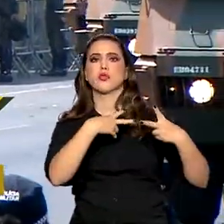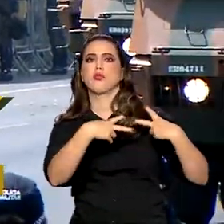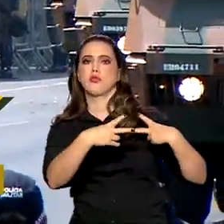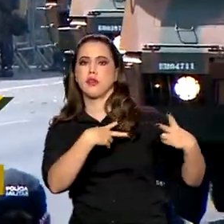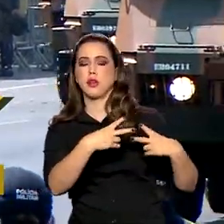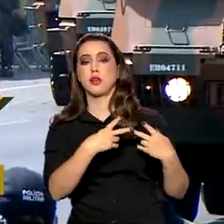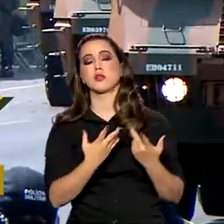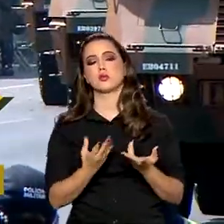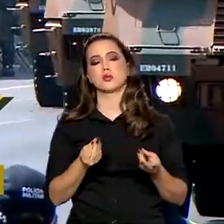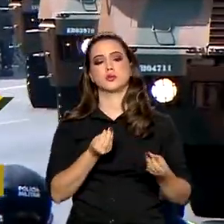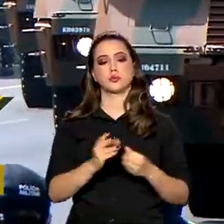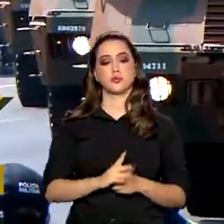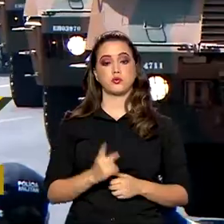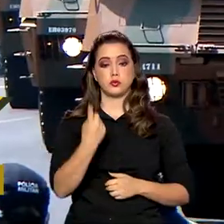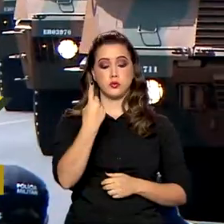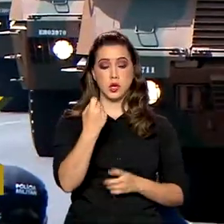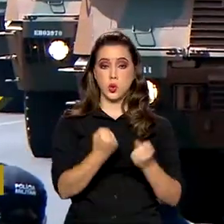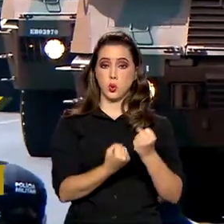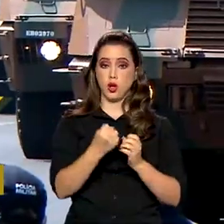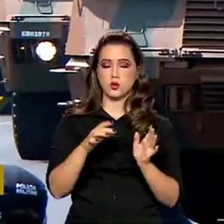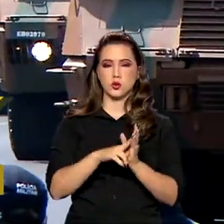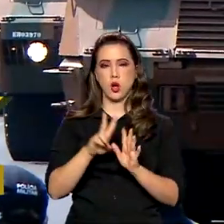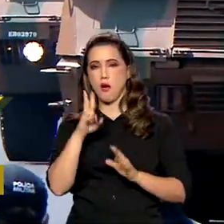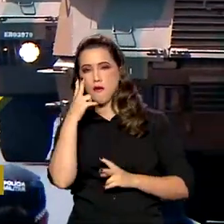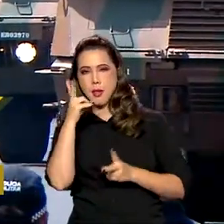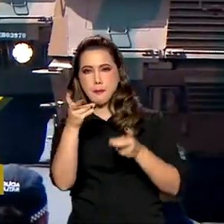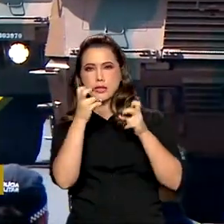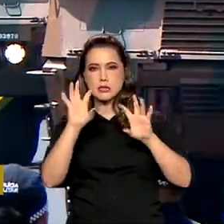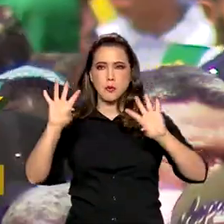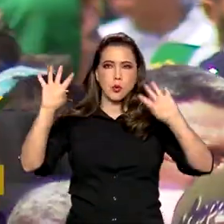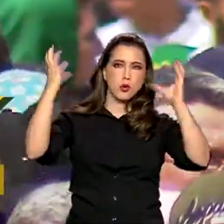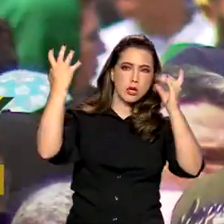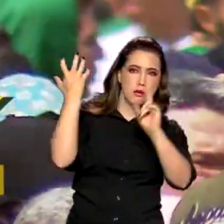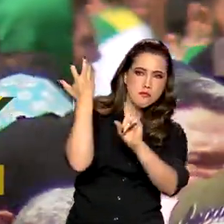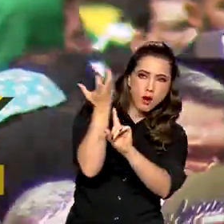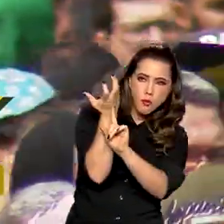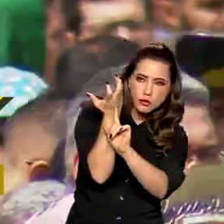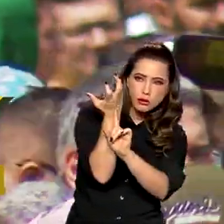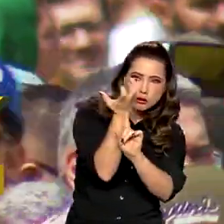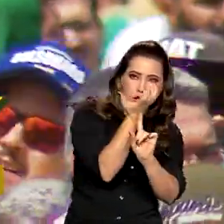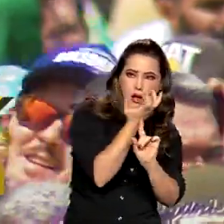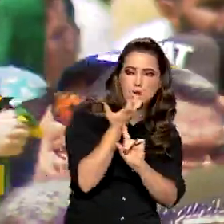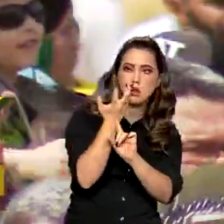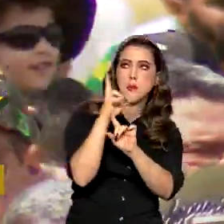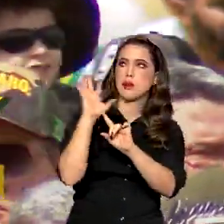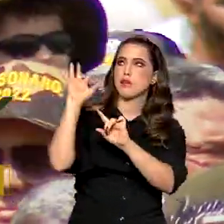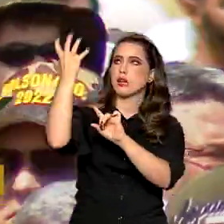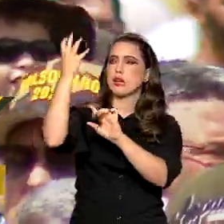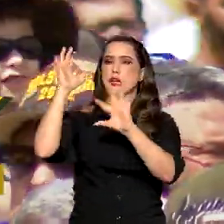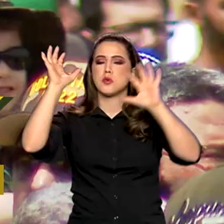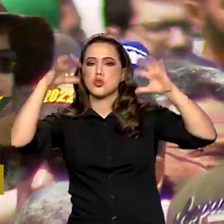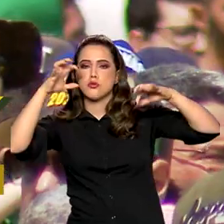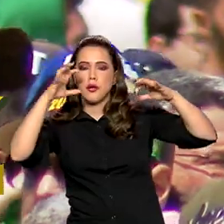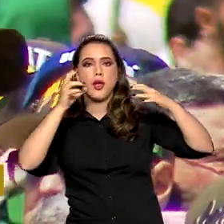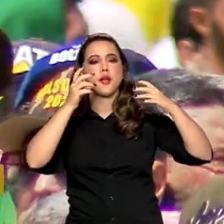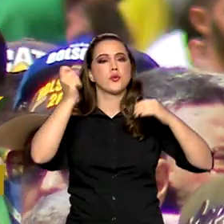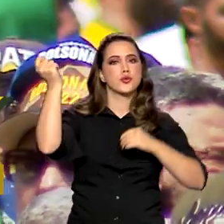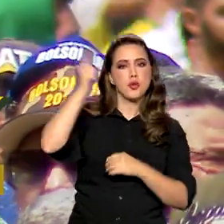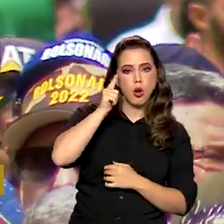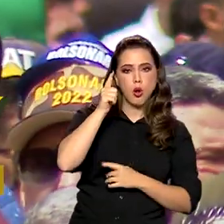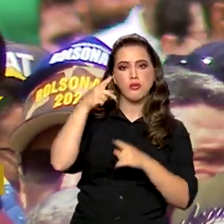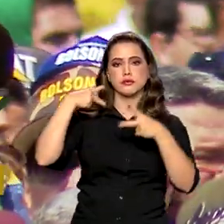que fica só para verificar as condições meteorológicas. Então, isso tudo compõe uma bateria de mísseis e